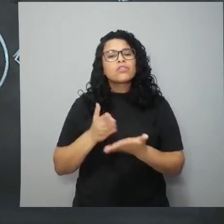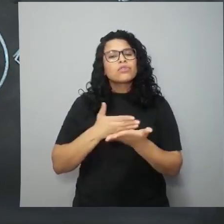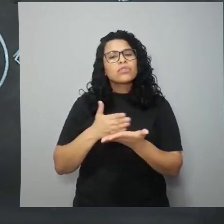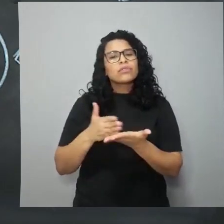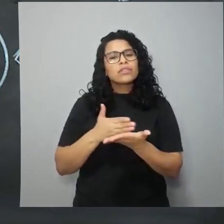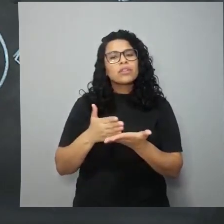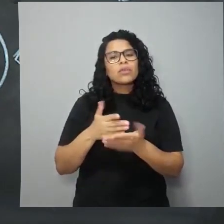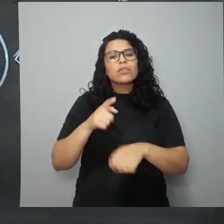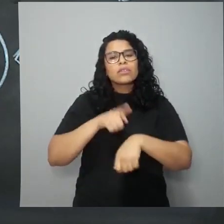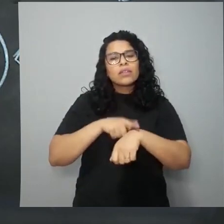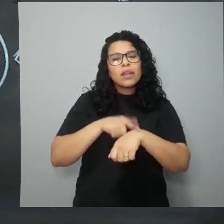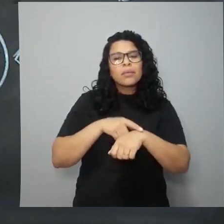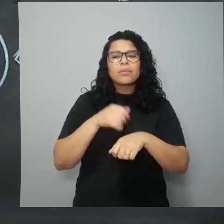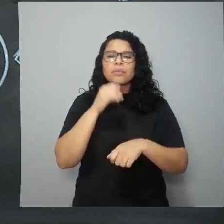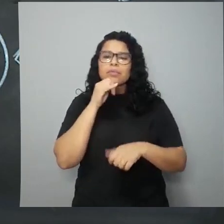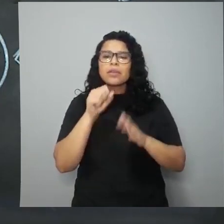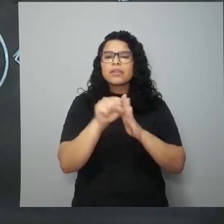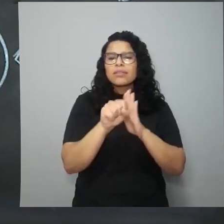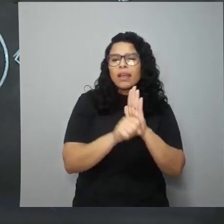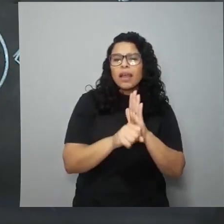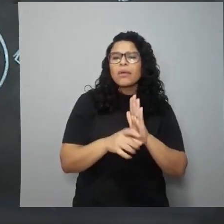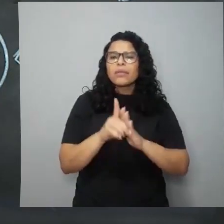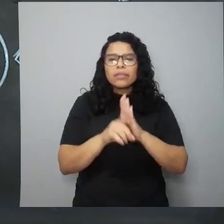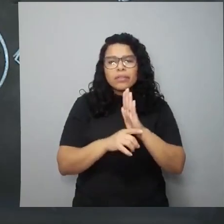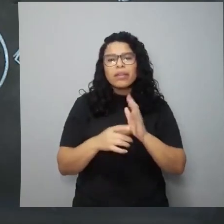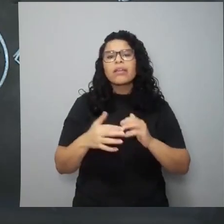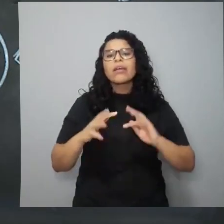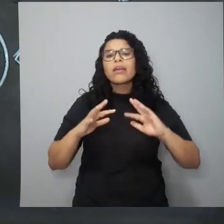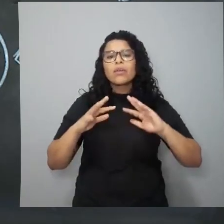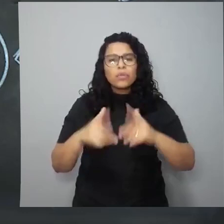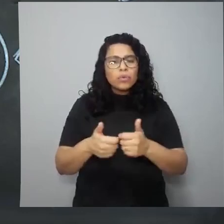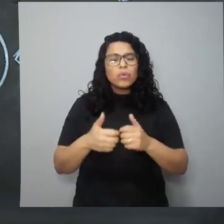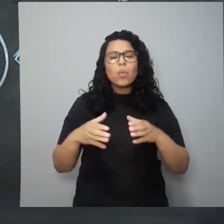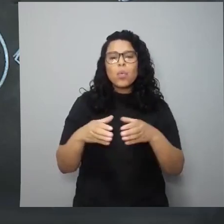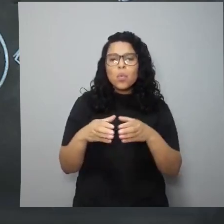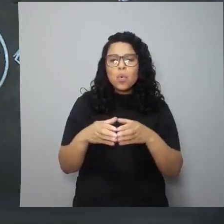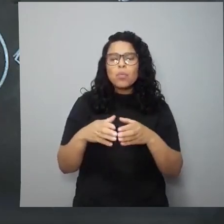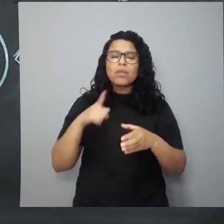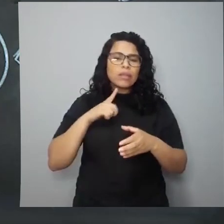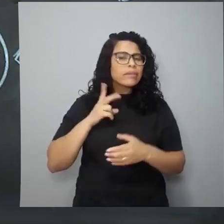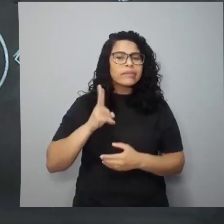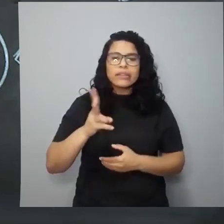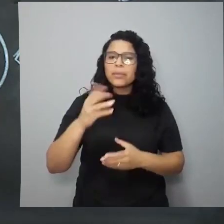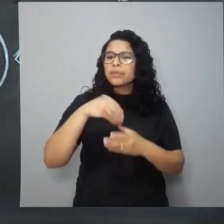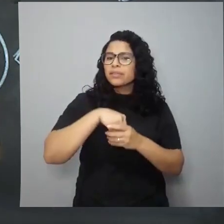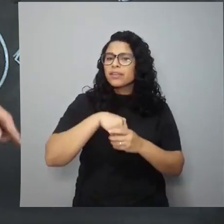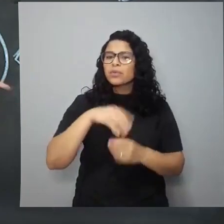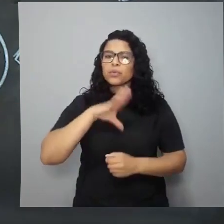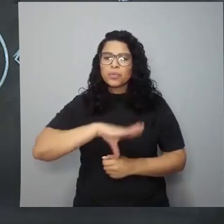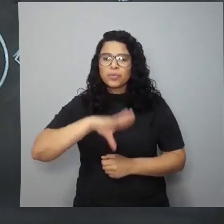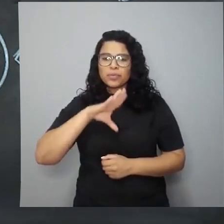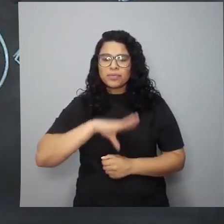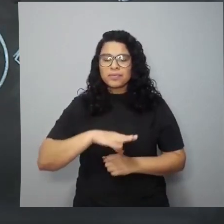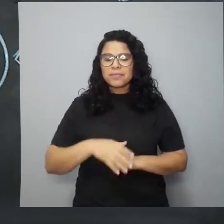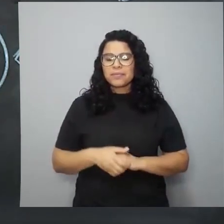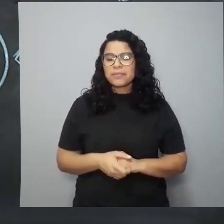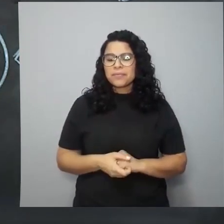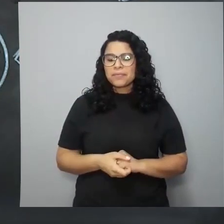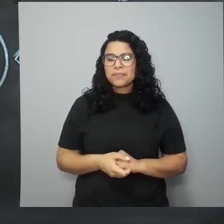muito comum na língua portuguesa, né? Século, milênio, esses números, então, que marcam ideias de grupo, de coletividade, são os